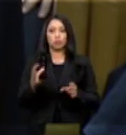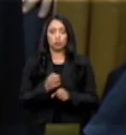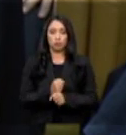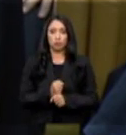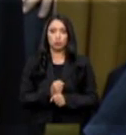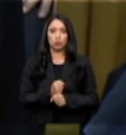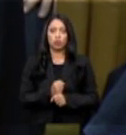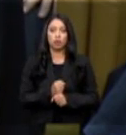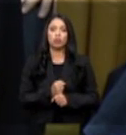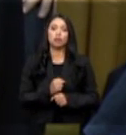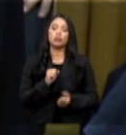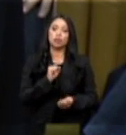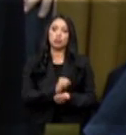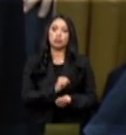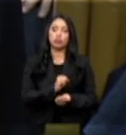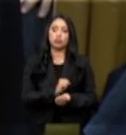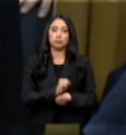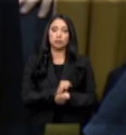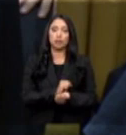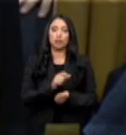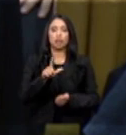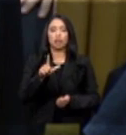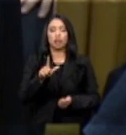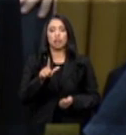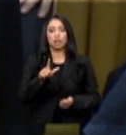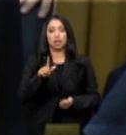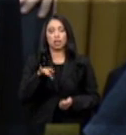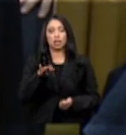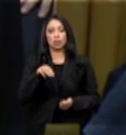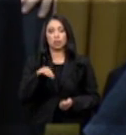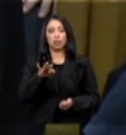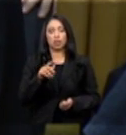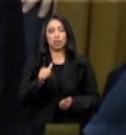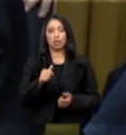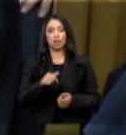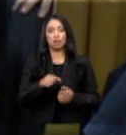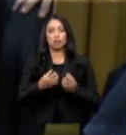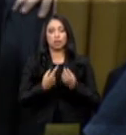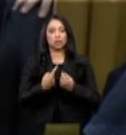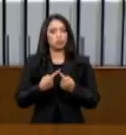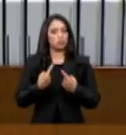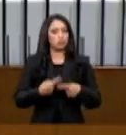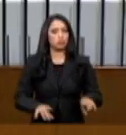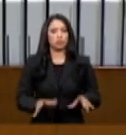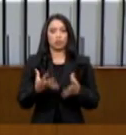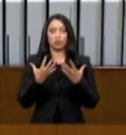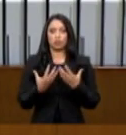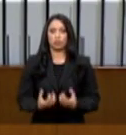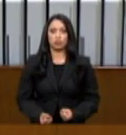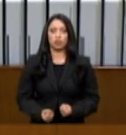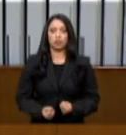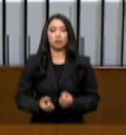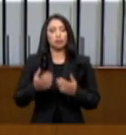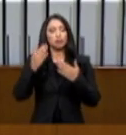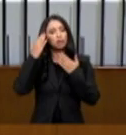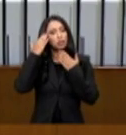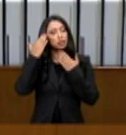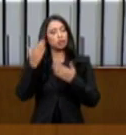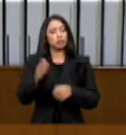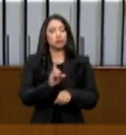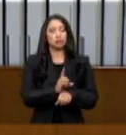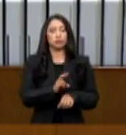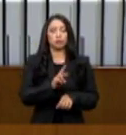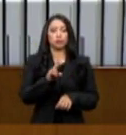espera seja a ação a liminar rejeitada e a ação julgada improcedente. Muito obrigado. Agradeço, doutor Daniel Henrique.